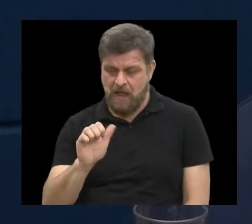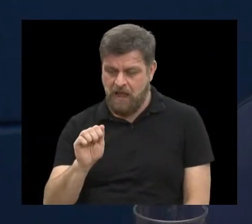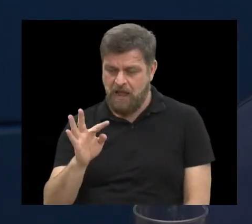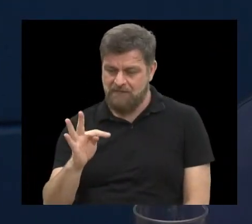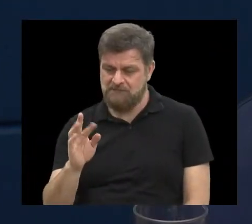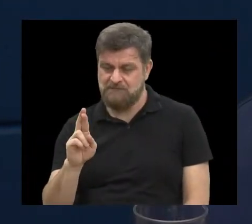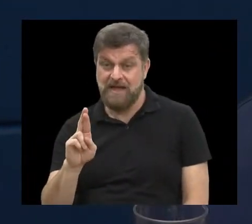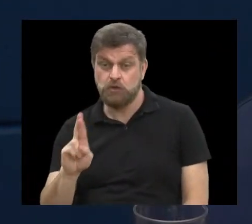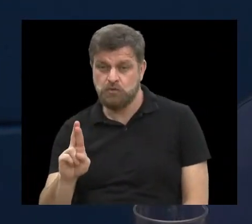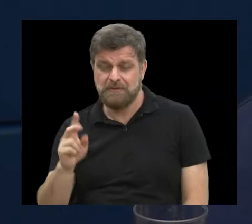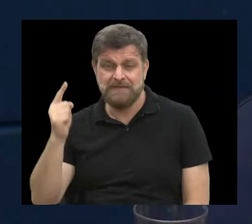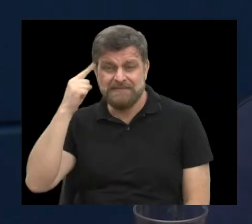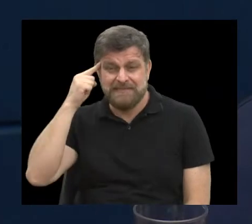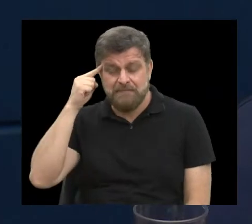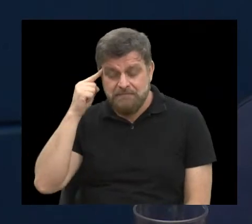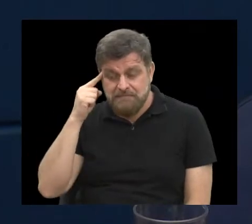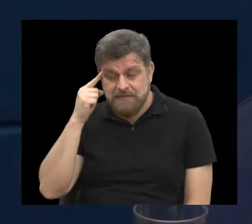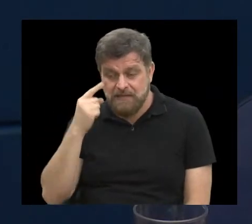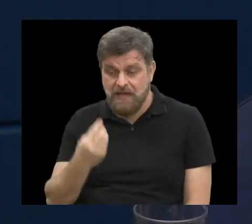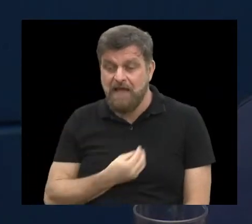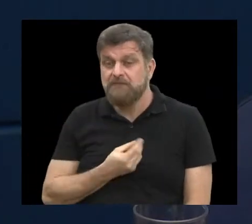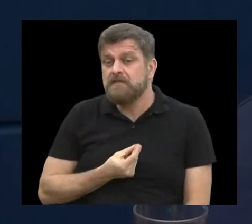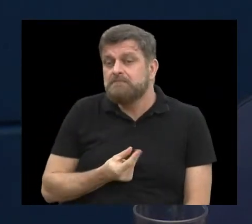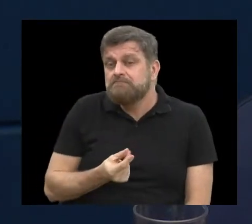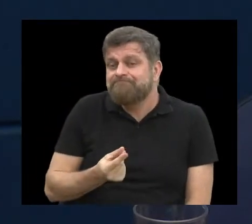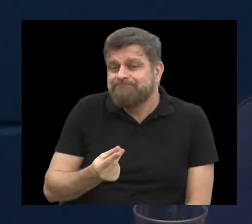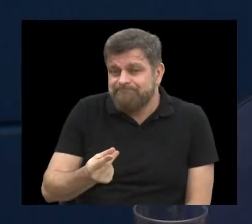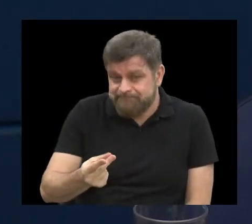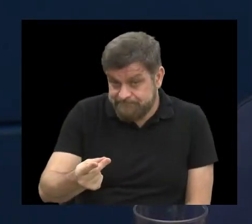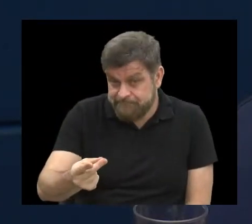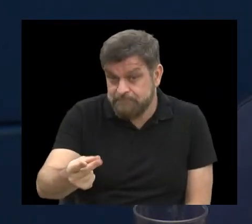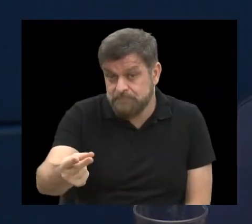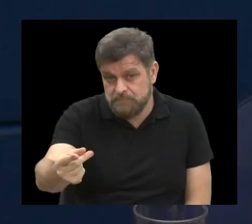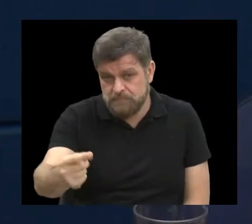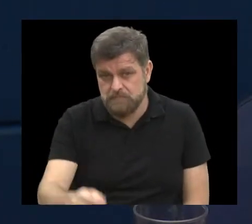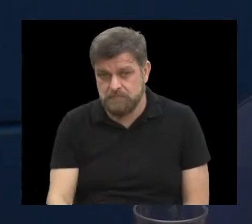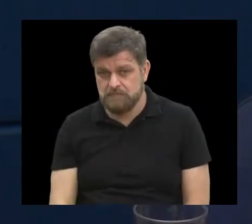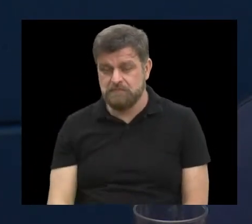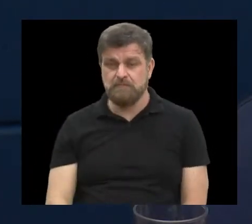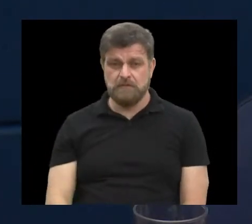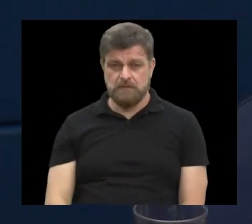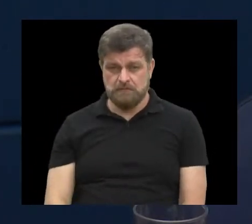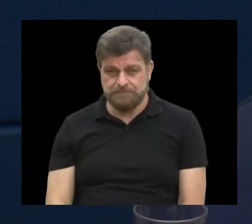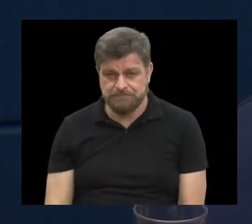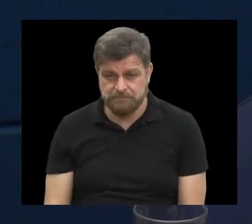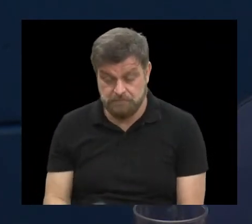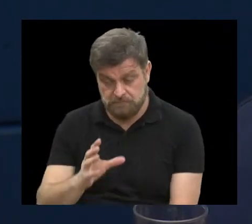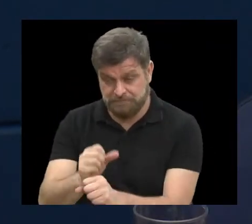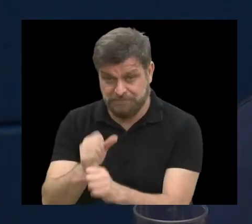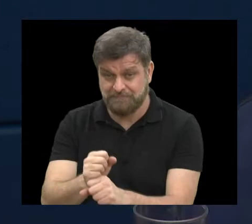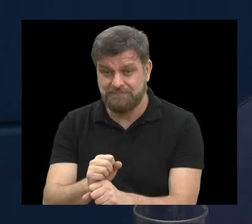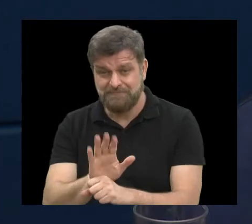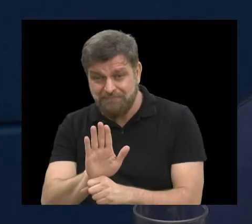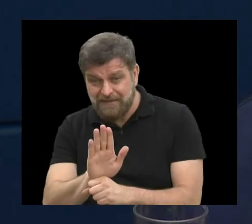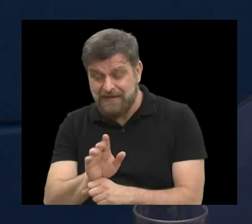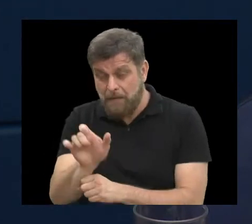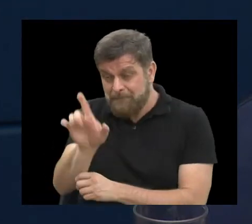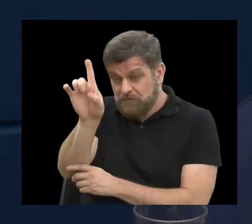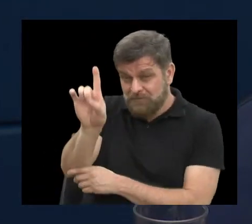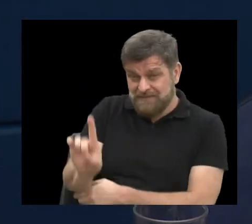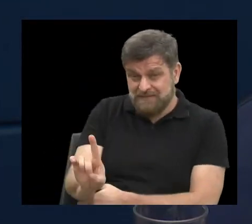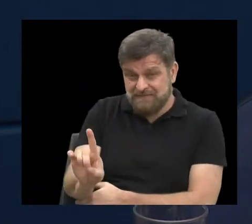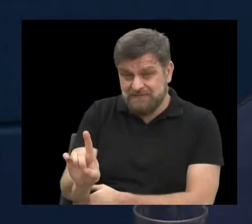a expectativa de vida, é um dos elementos aí desse cálculo. No caso da pessoa com